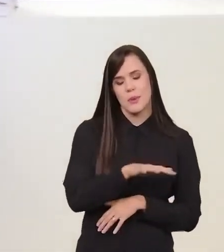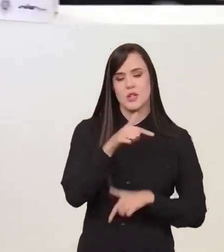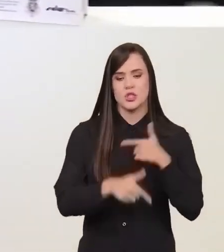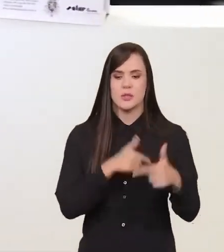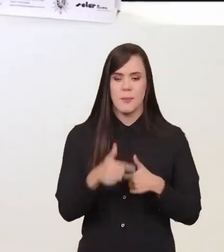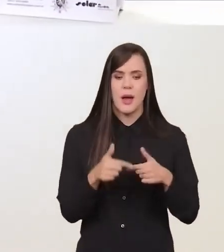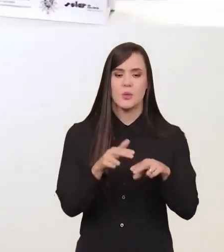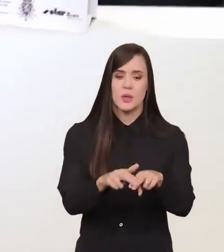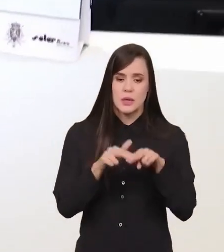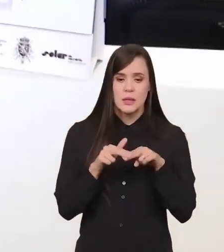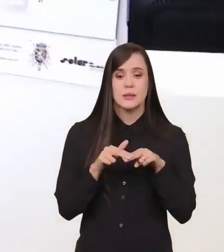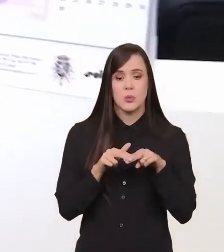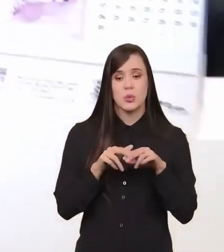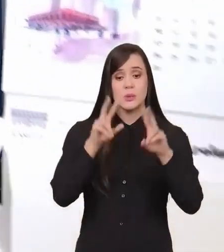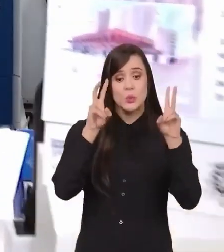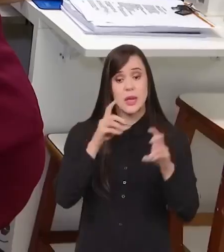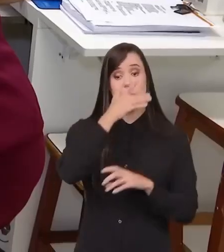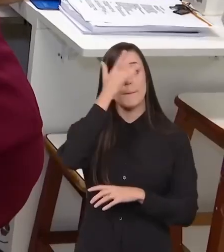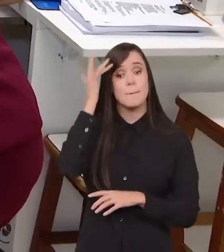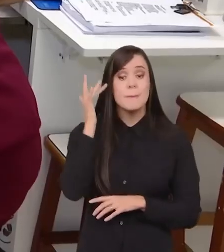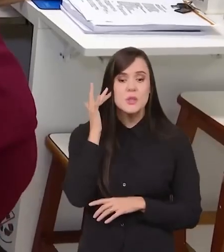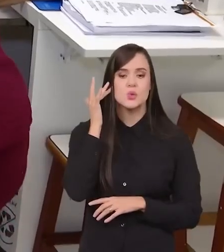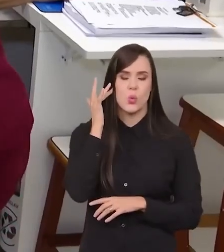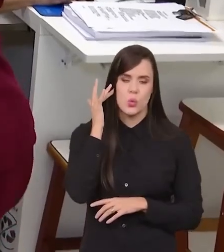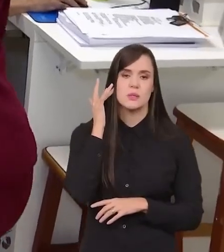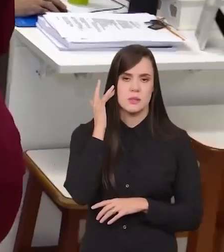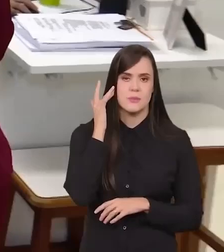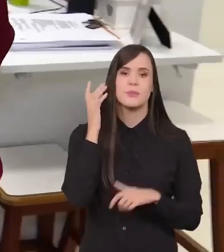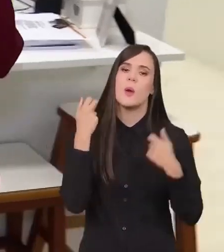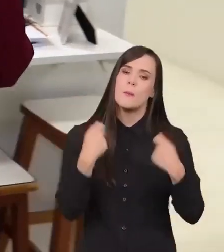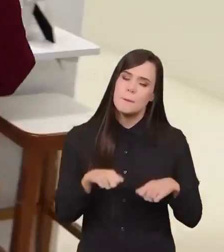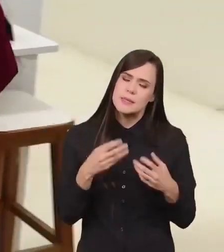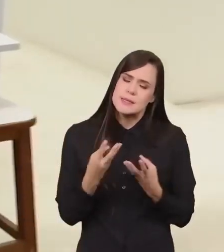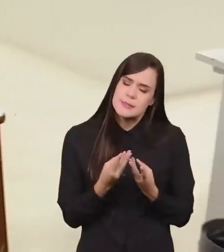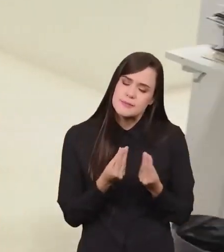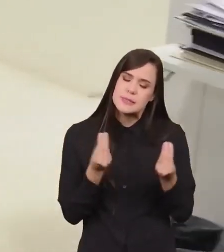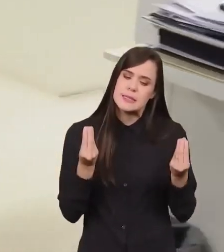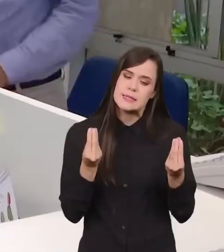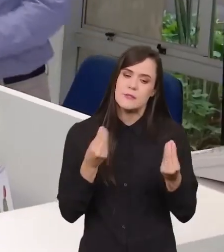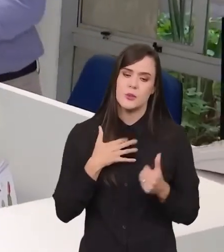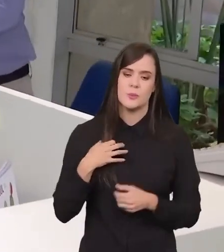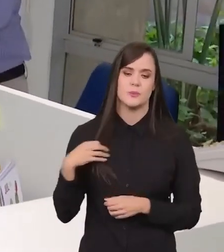Então, a gente está falando de pessoas. E quando a gente fala de pessoas, a gente tem que ter esse olhar sensível.